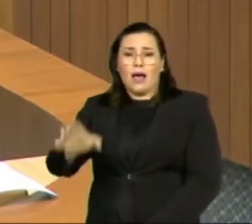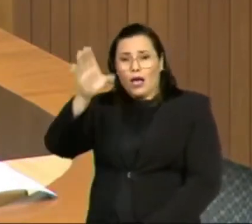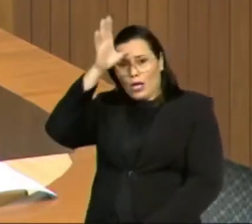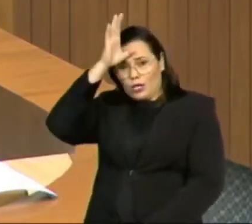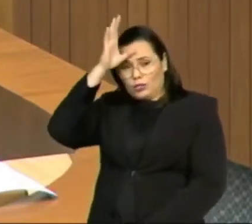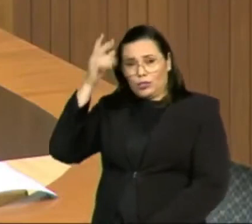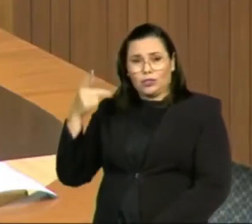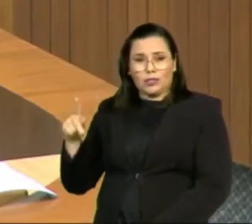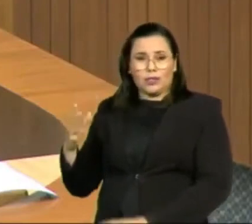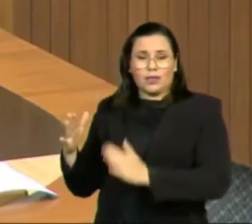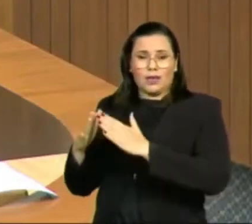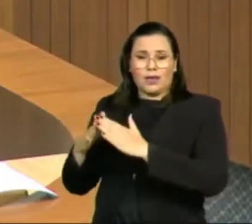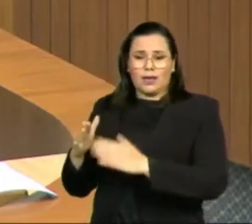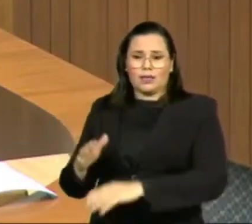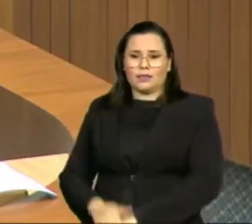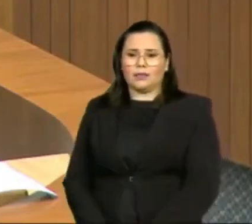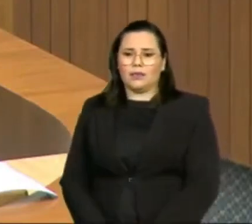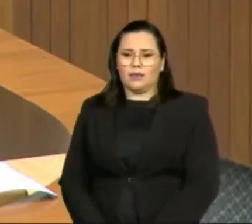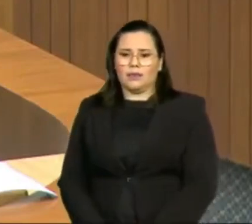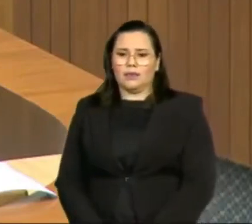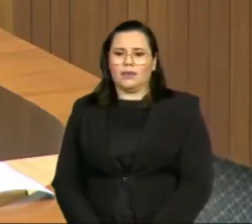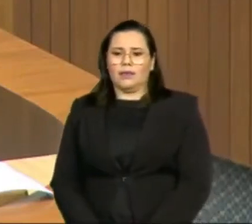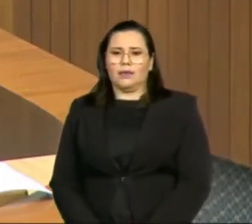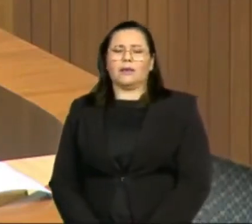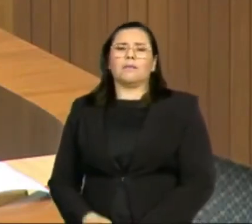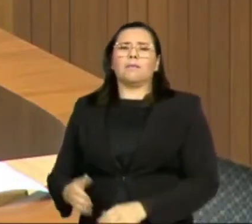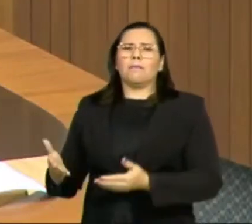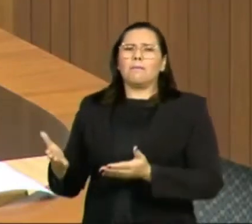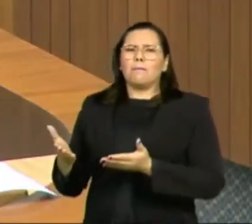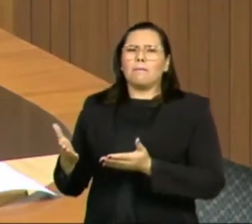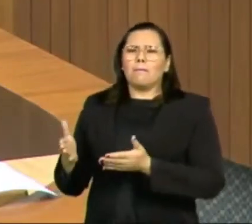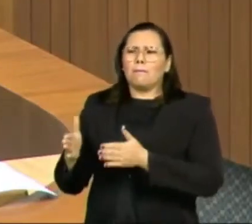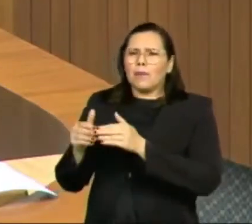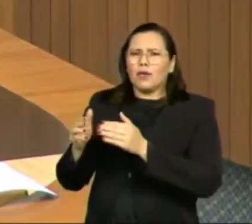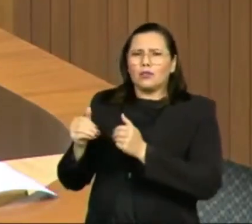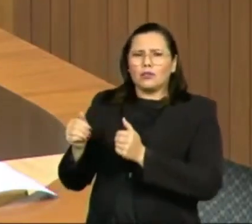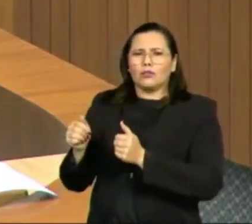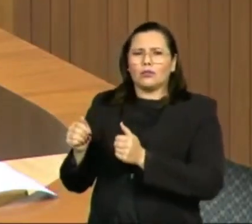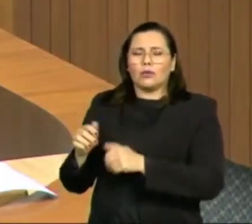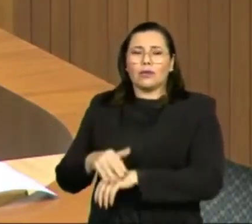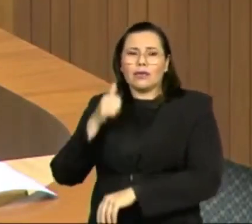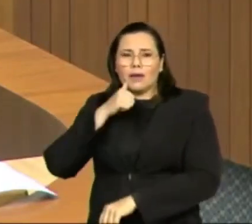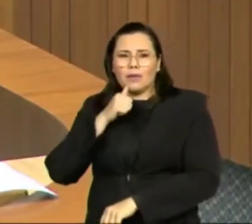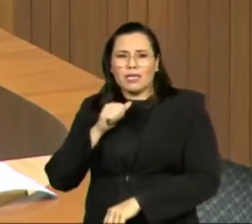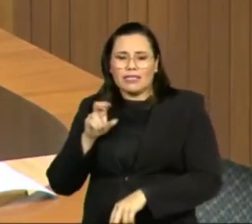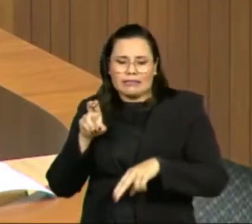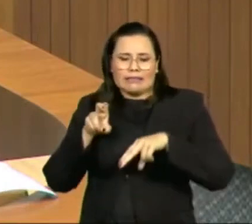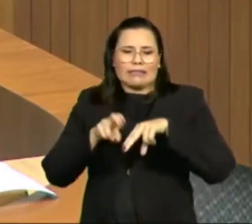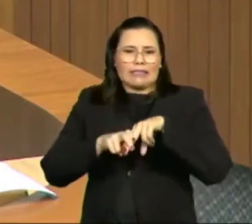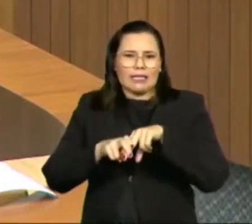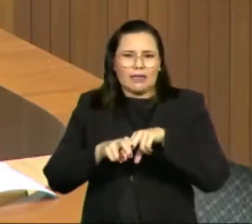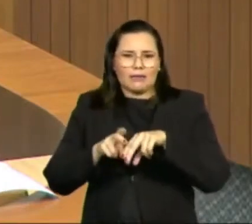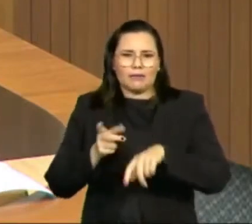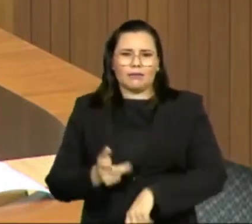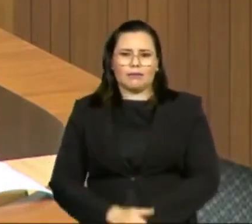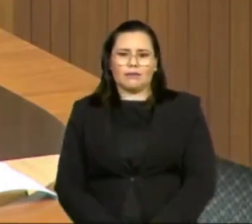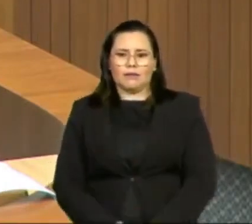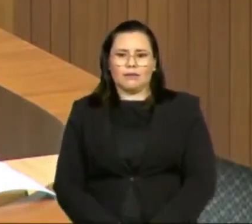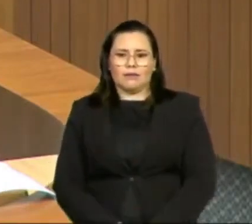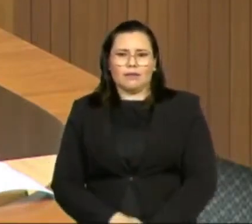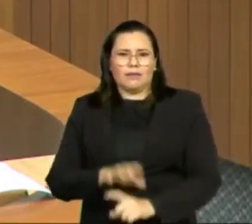numa rede, pediu que ela sentasse no colo dele. E lá, presidente, foi a primeira vez, deputada Mical, que ele